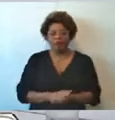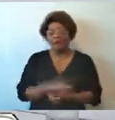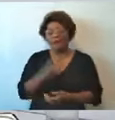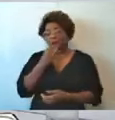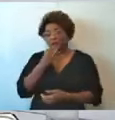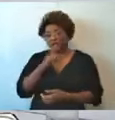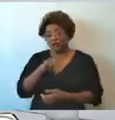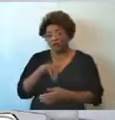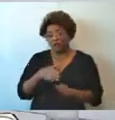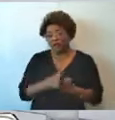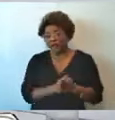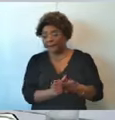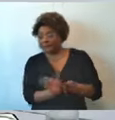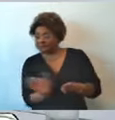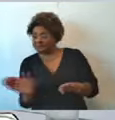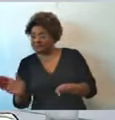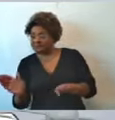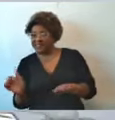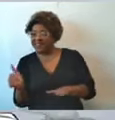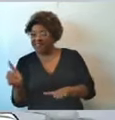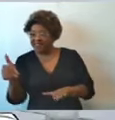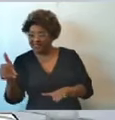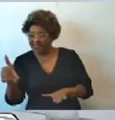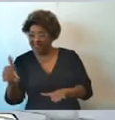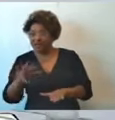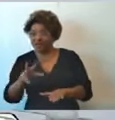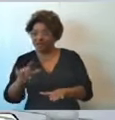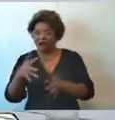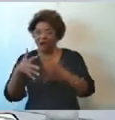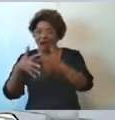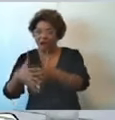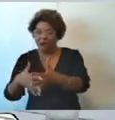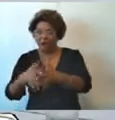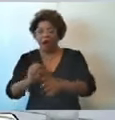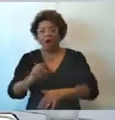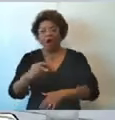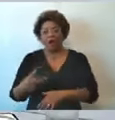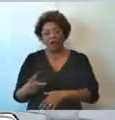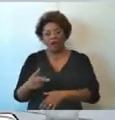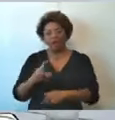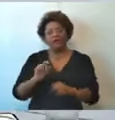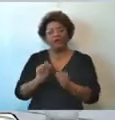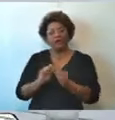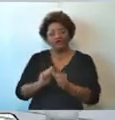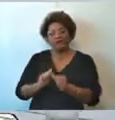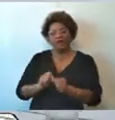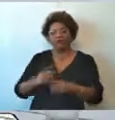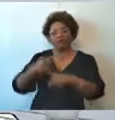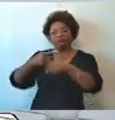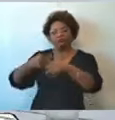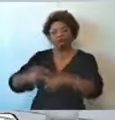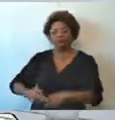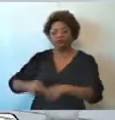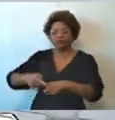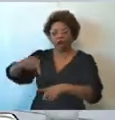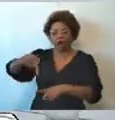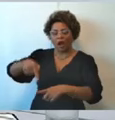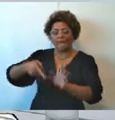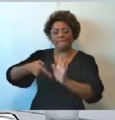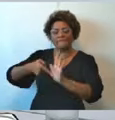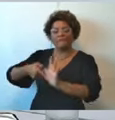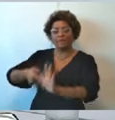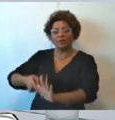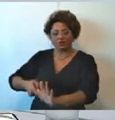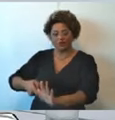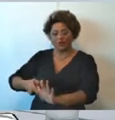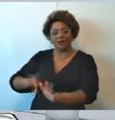à esquerda, vai atrapalhar, ok, faz um X no asfalto e depois a gente continua, sabe? Então, isso já é